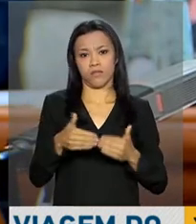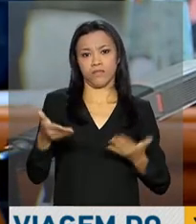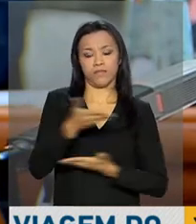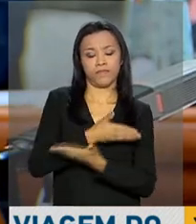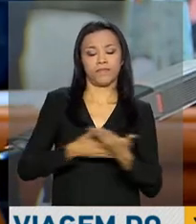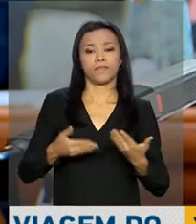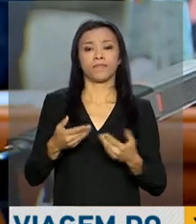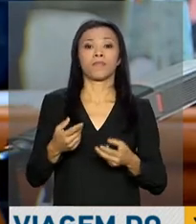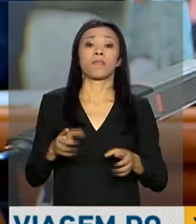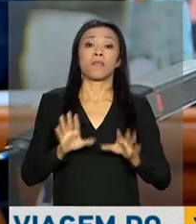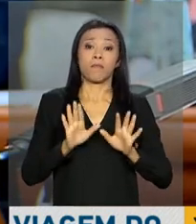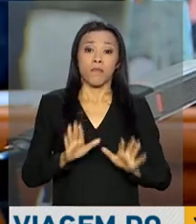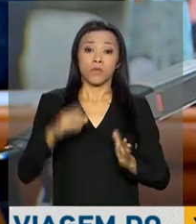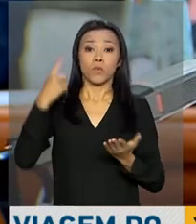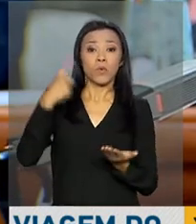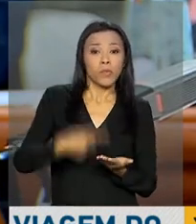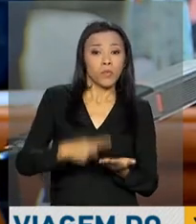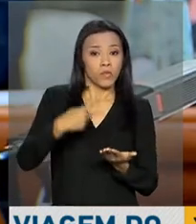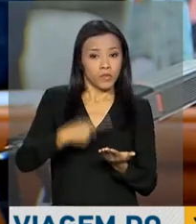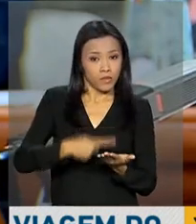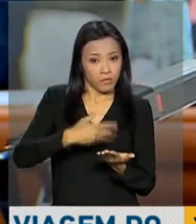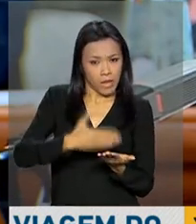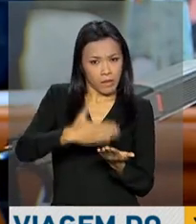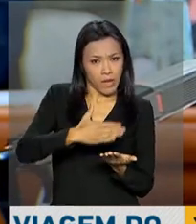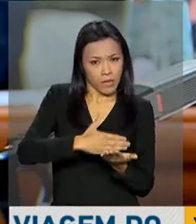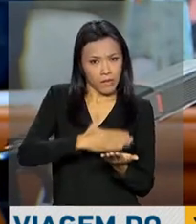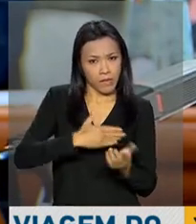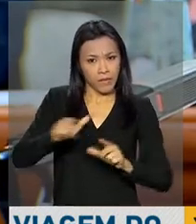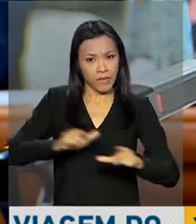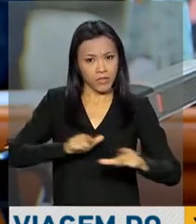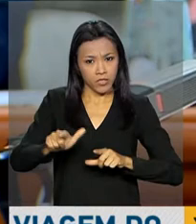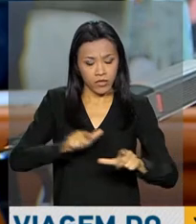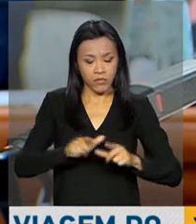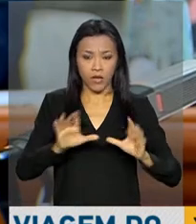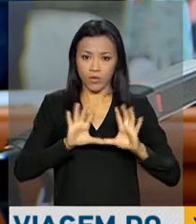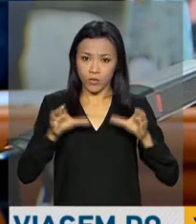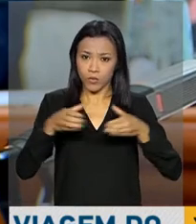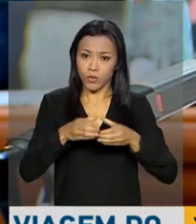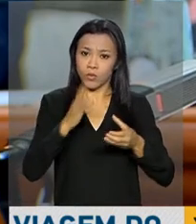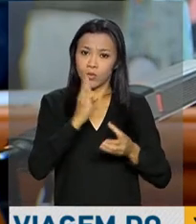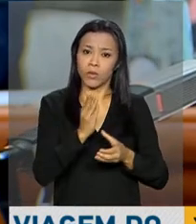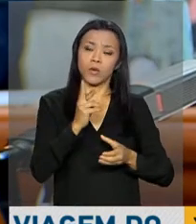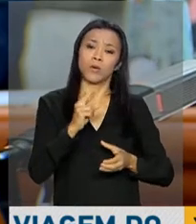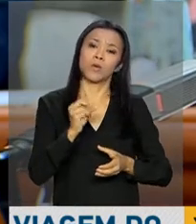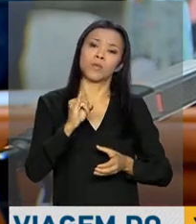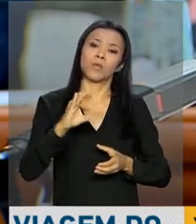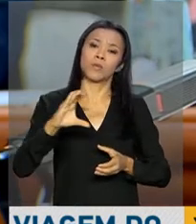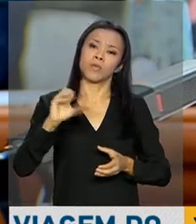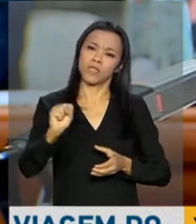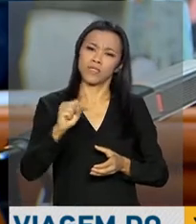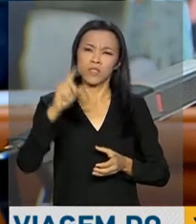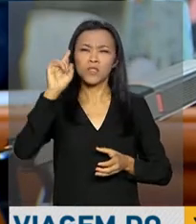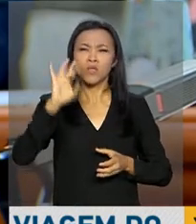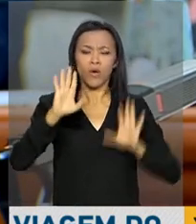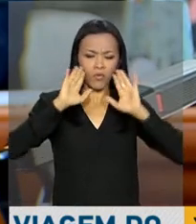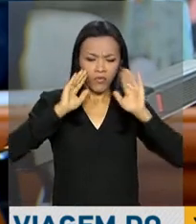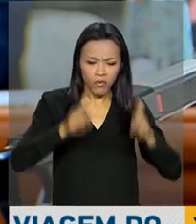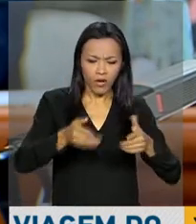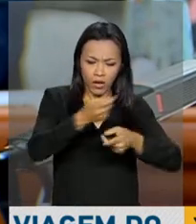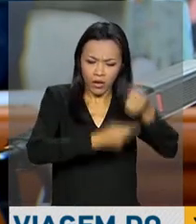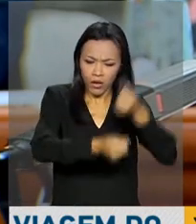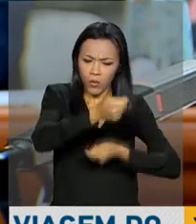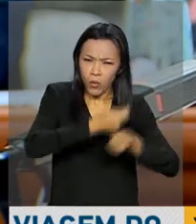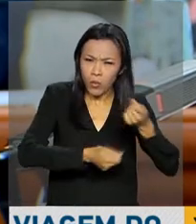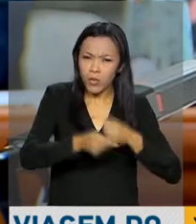Mas a agenda dos BRICS não se resume à seara econômica. Em uma década de parceria, nossos